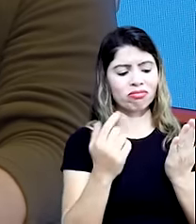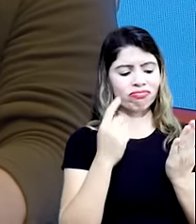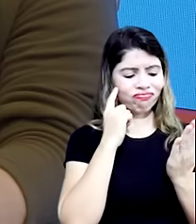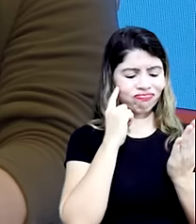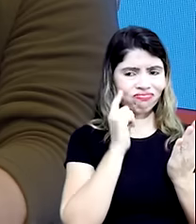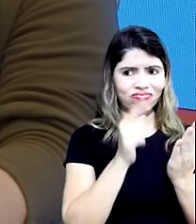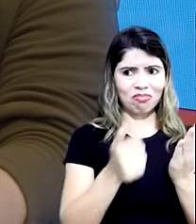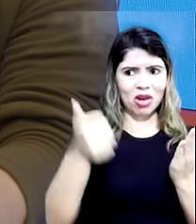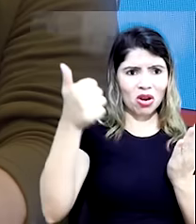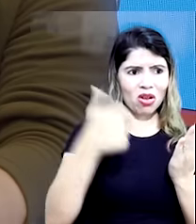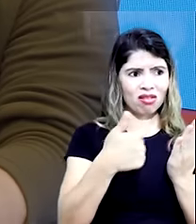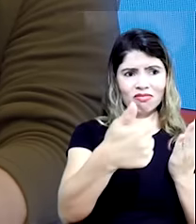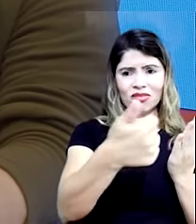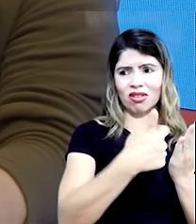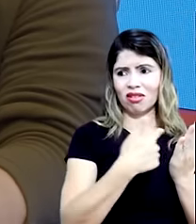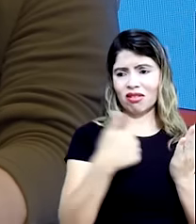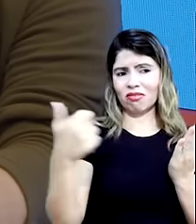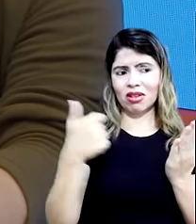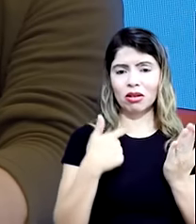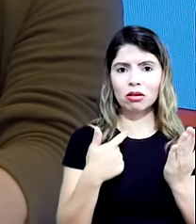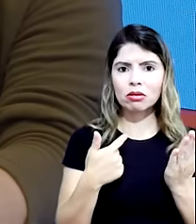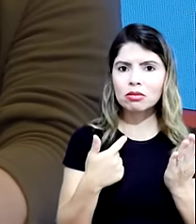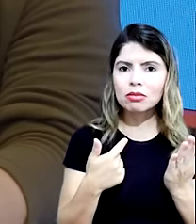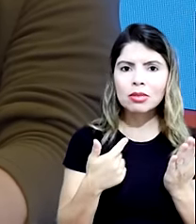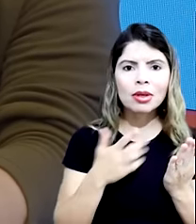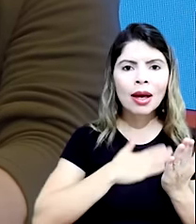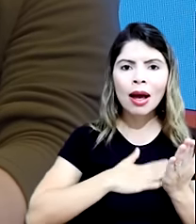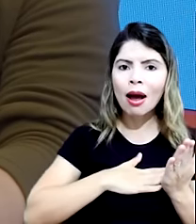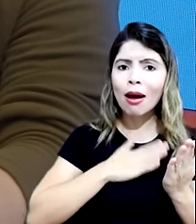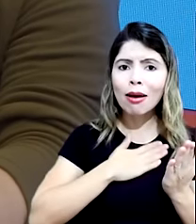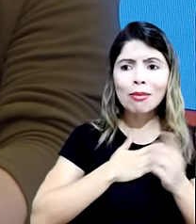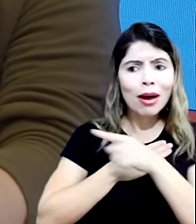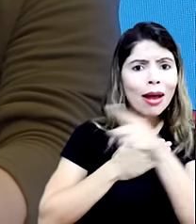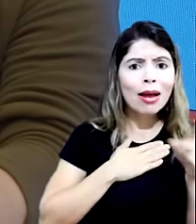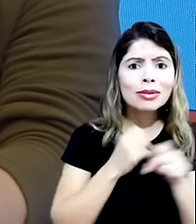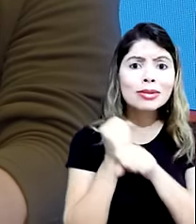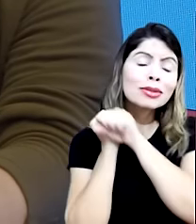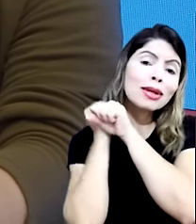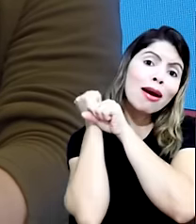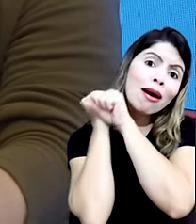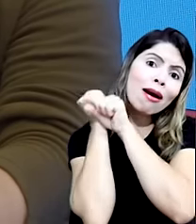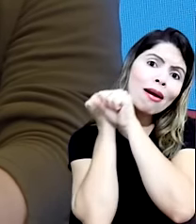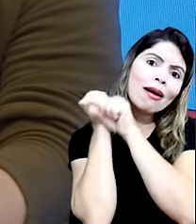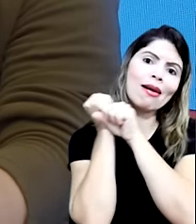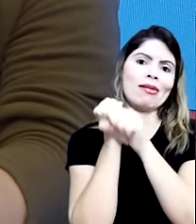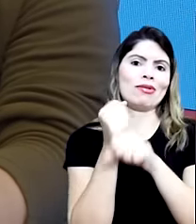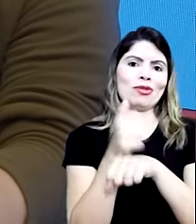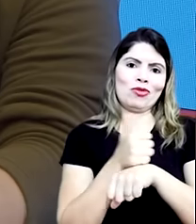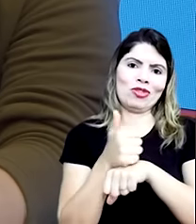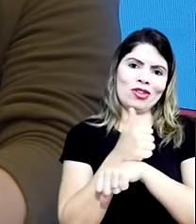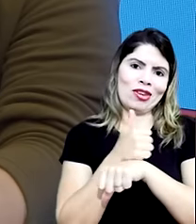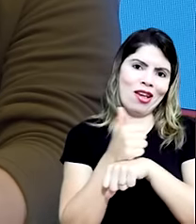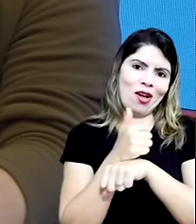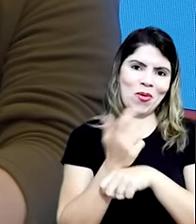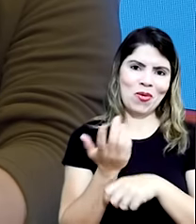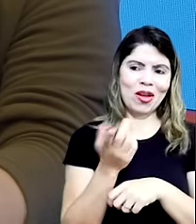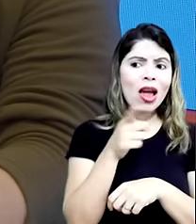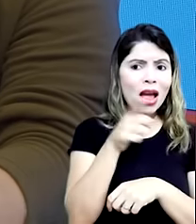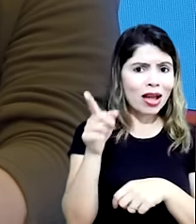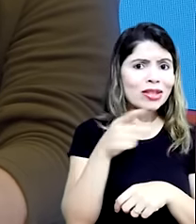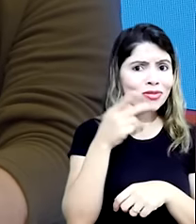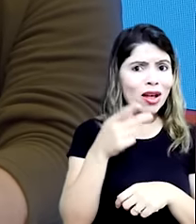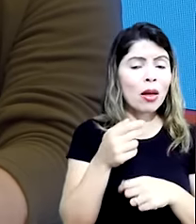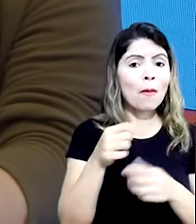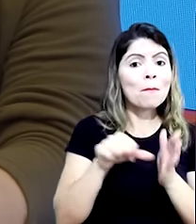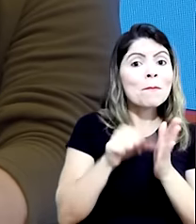gente influenciador gente faz quanto tempo que esse pessoal tá ali tanto é que vários deles usam né o primeiro Olha meu primeiro vídeo como foi